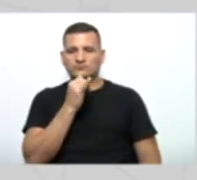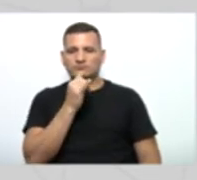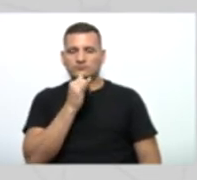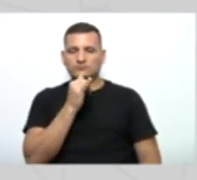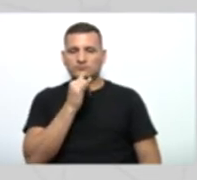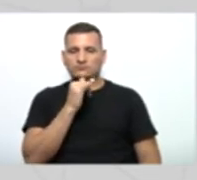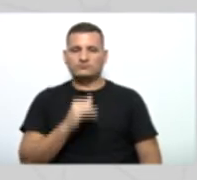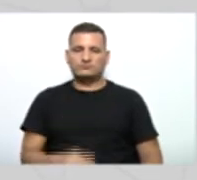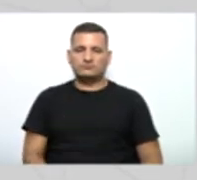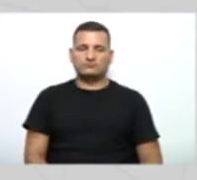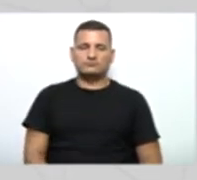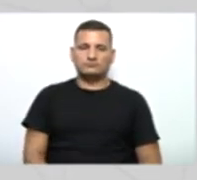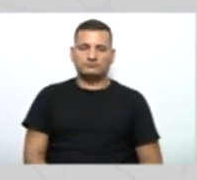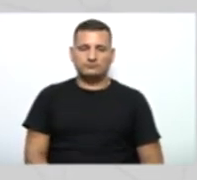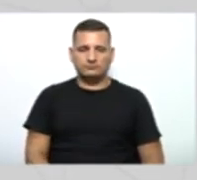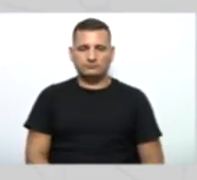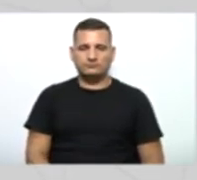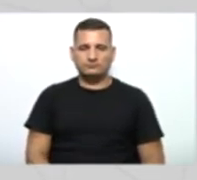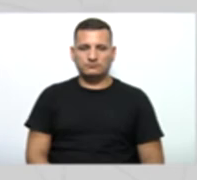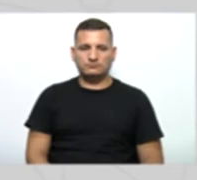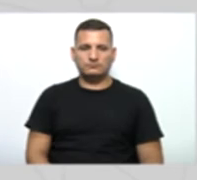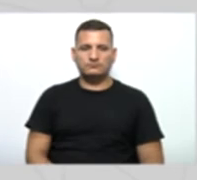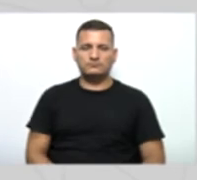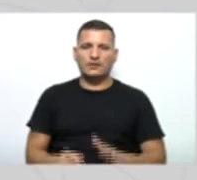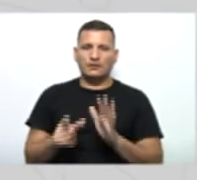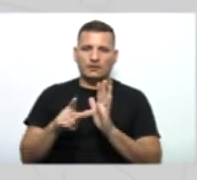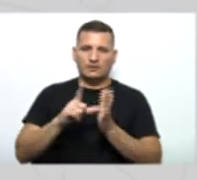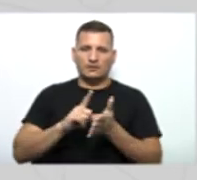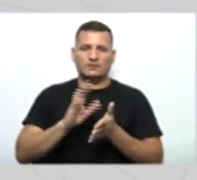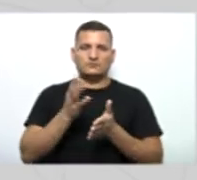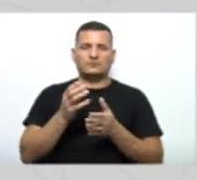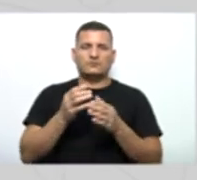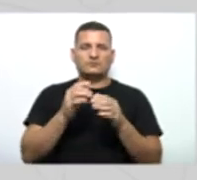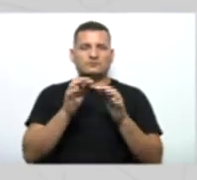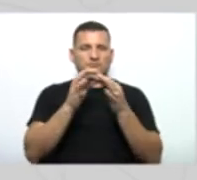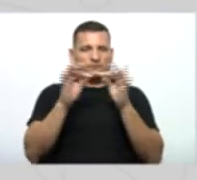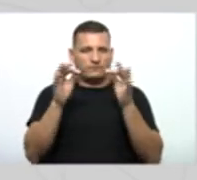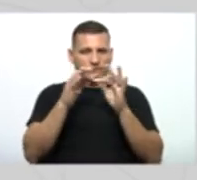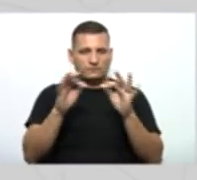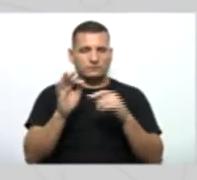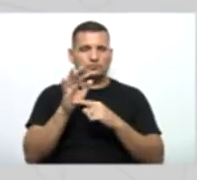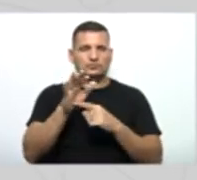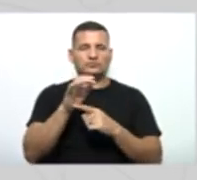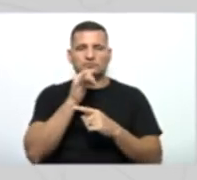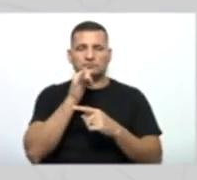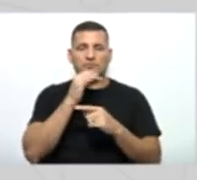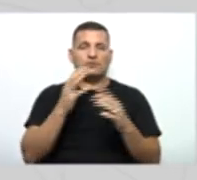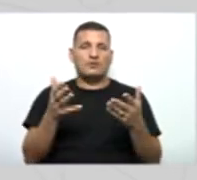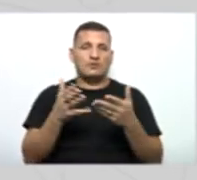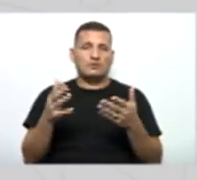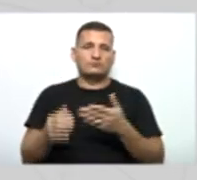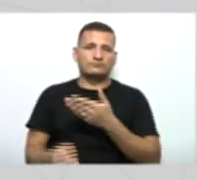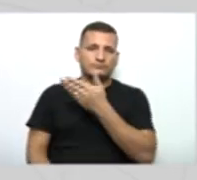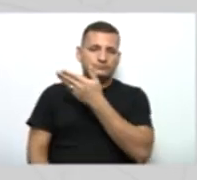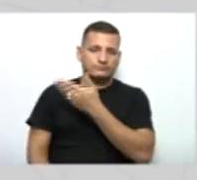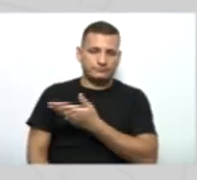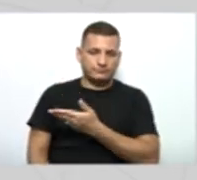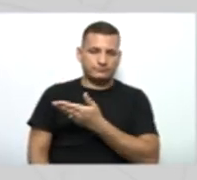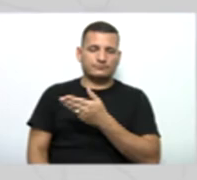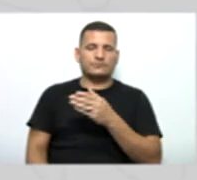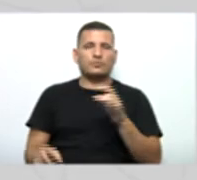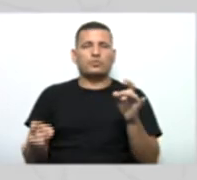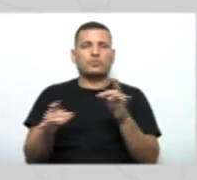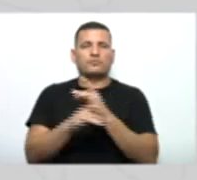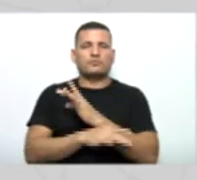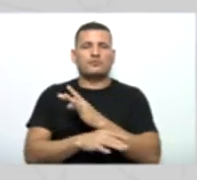Utilizamos os exemplos, certo, dos atributos mostrados ainda agora, no último slide, mas nós trouxemos aqui agora a classe completa já na